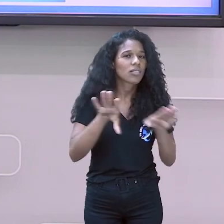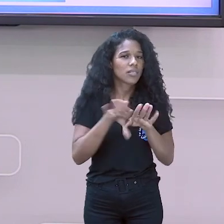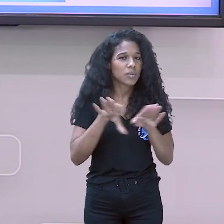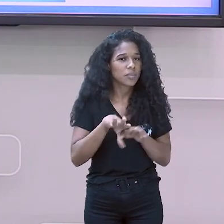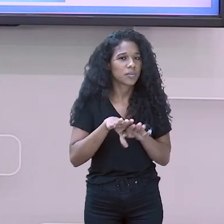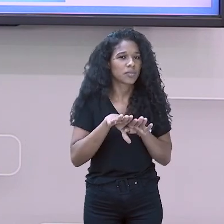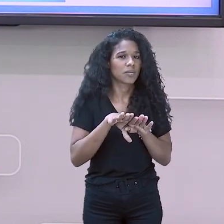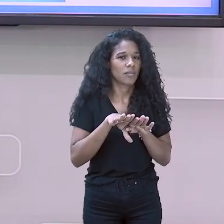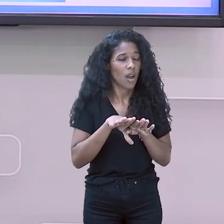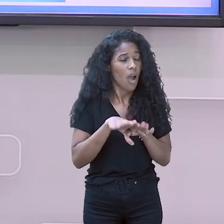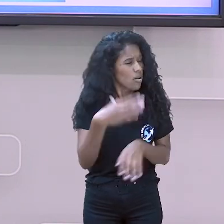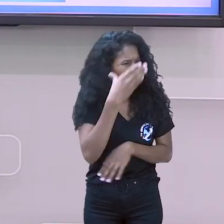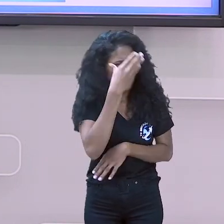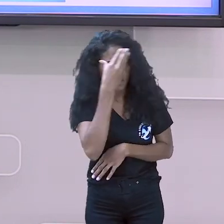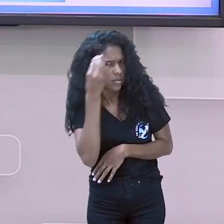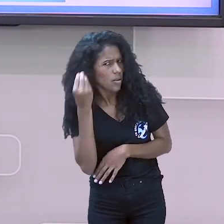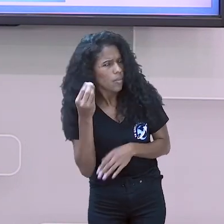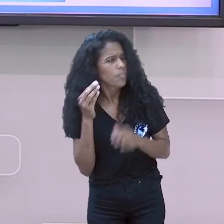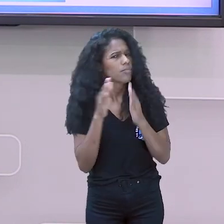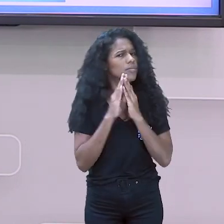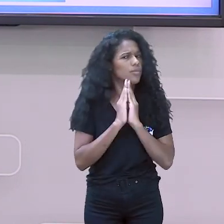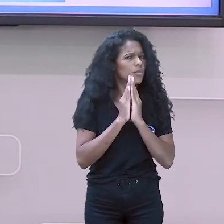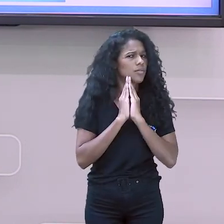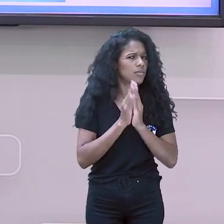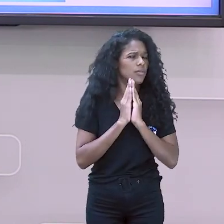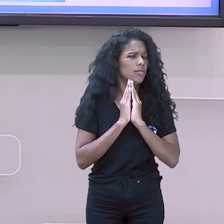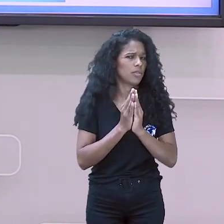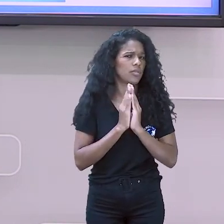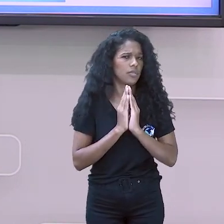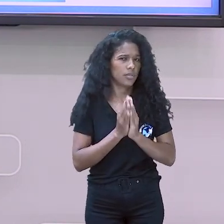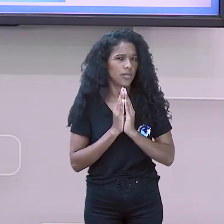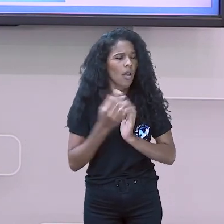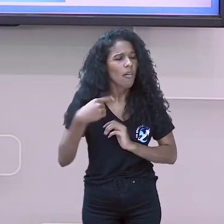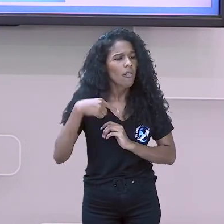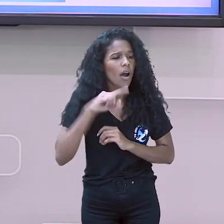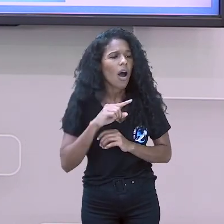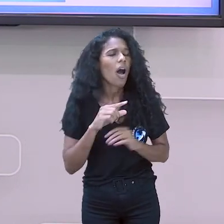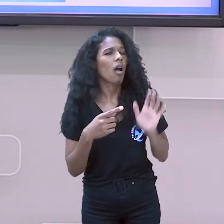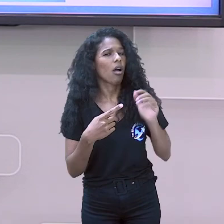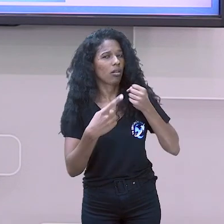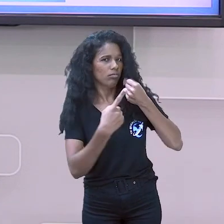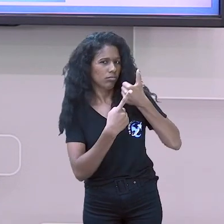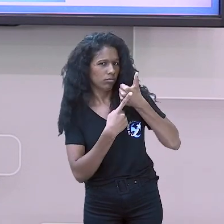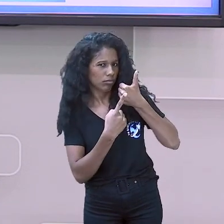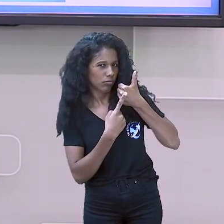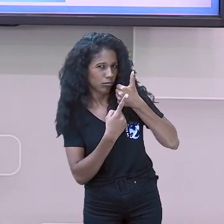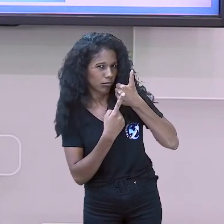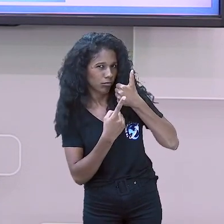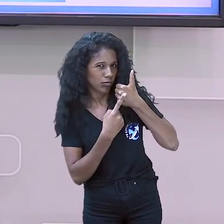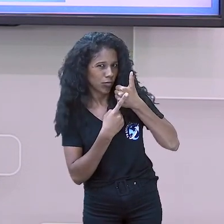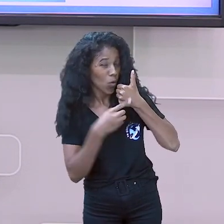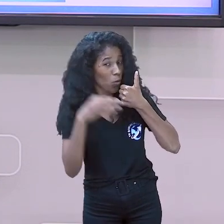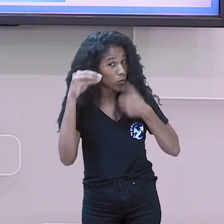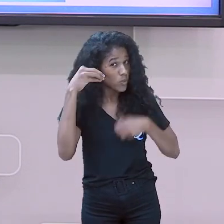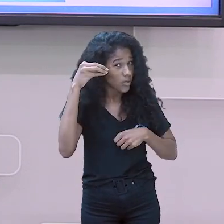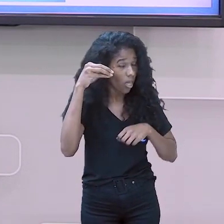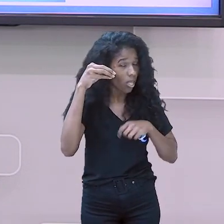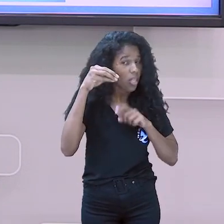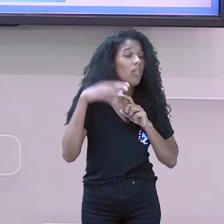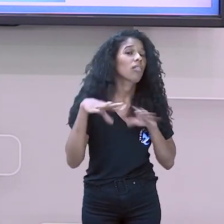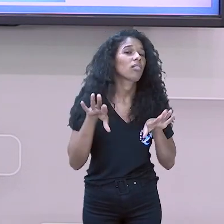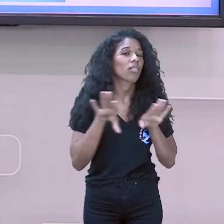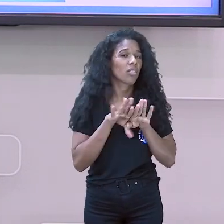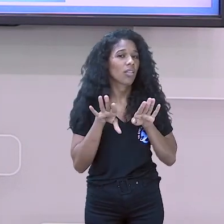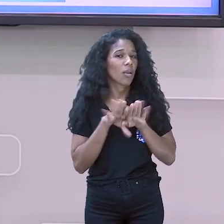se inscreverem no nosso canal no YouTube, SMED-GV. Vai lá, dá aquele joinha, ativa aquele sininho lá, né? Para